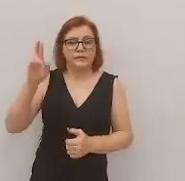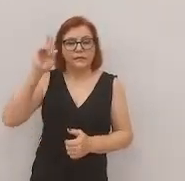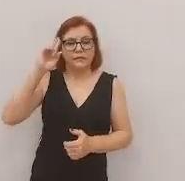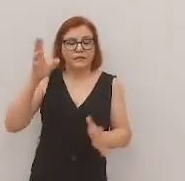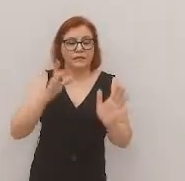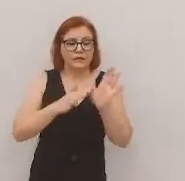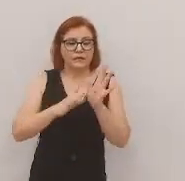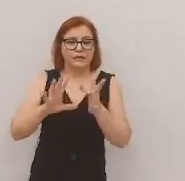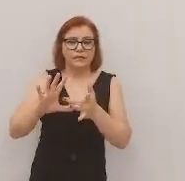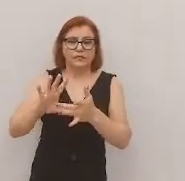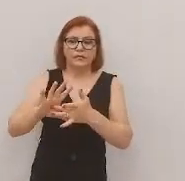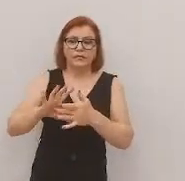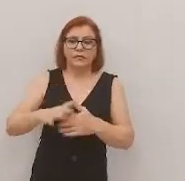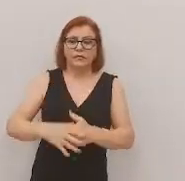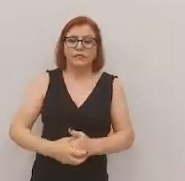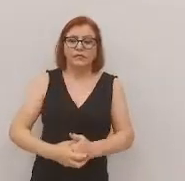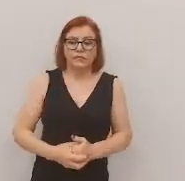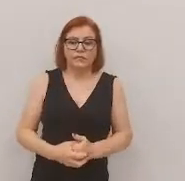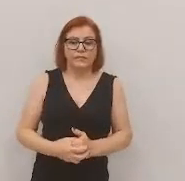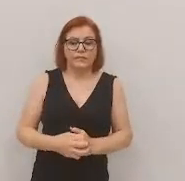Jesus.